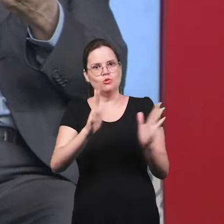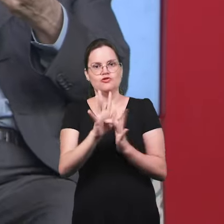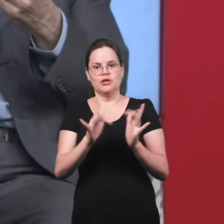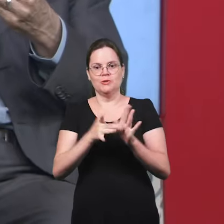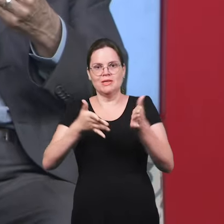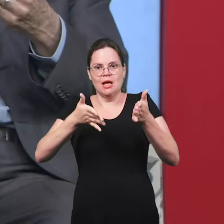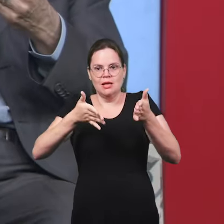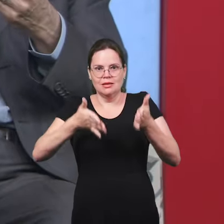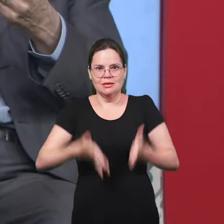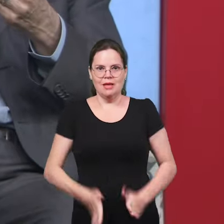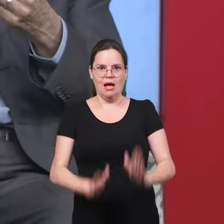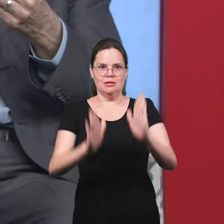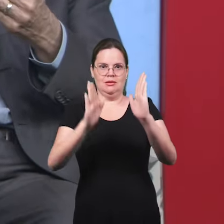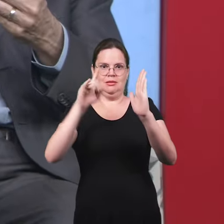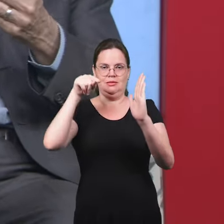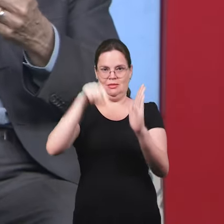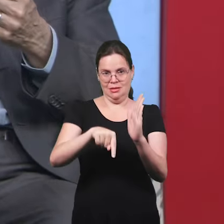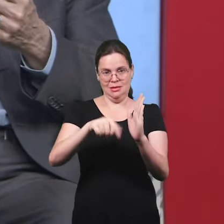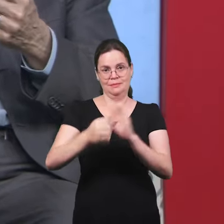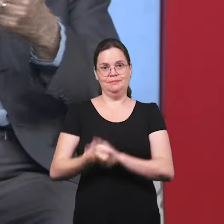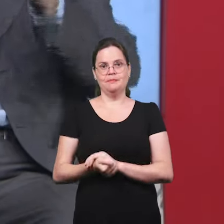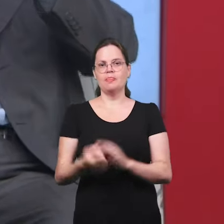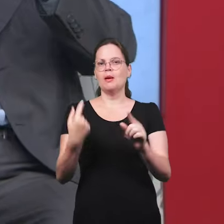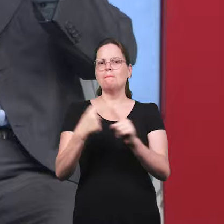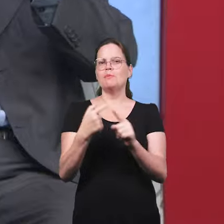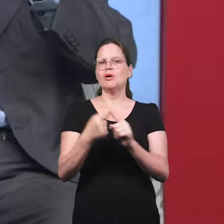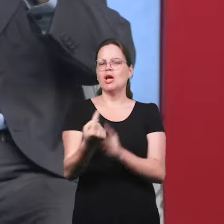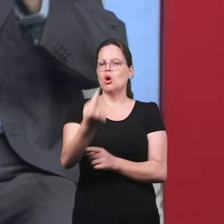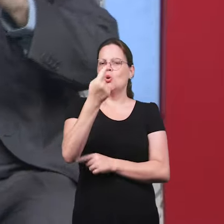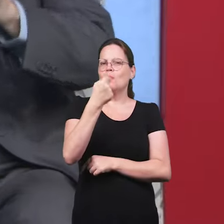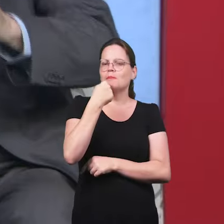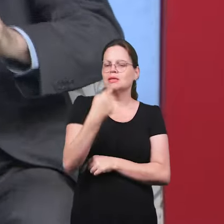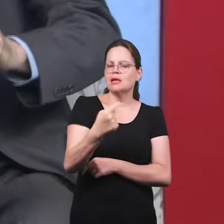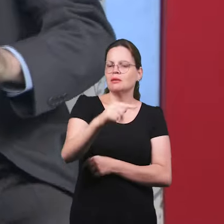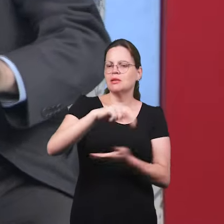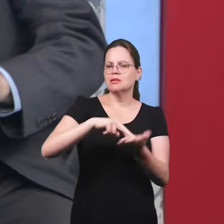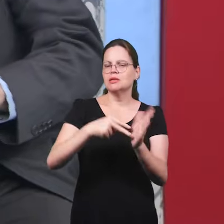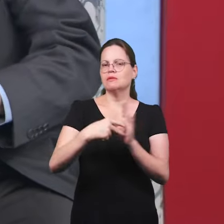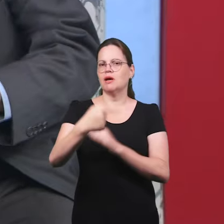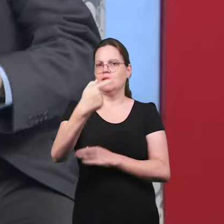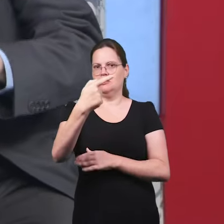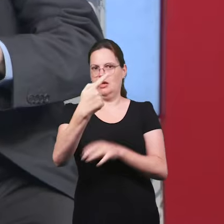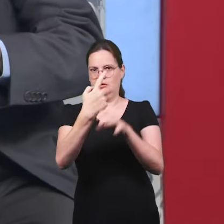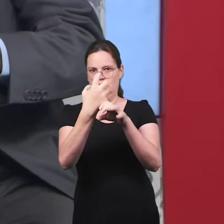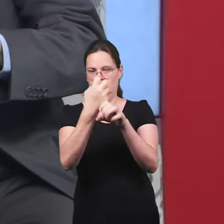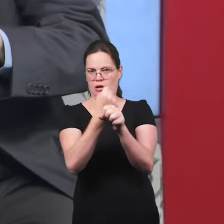7 anos antes de findar, de acordo com a profecia que vou ler.